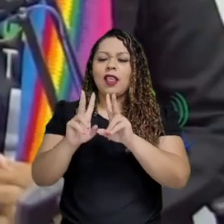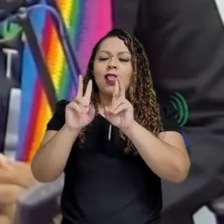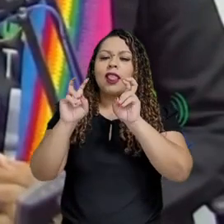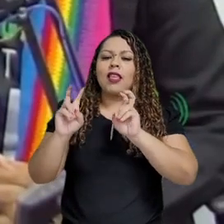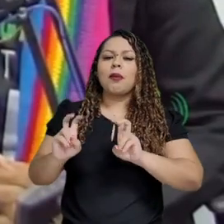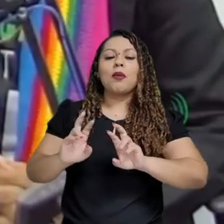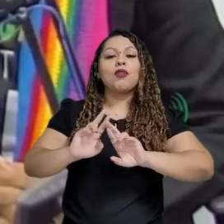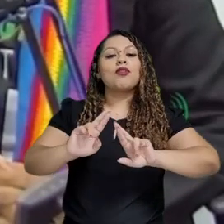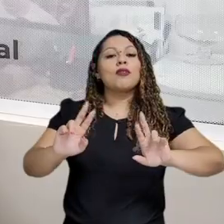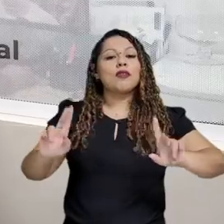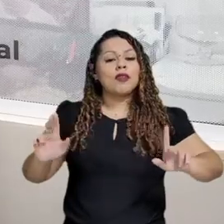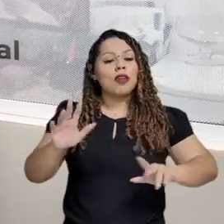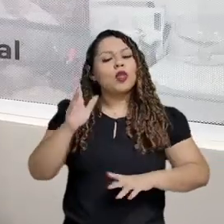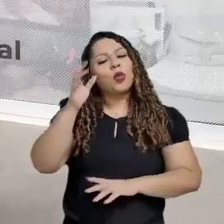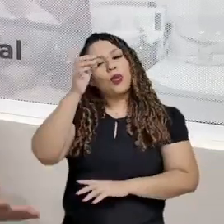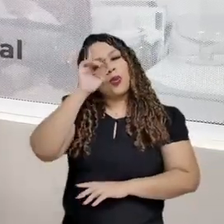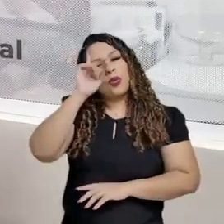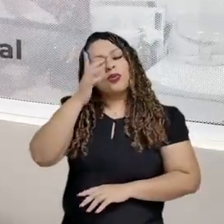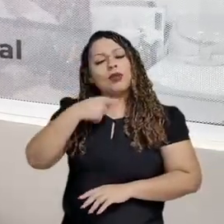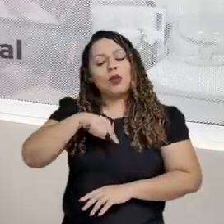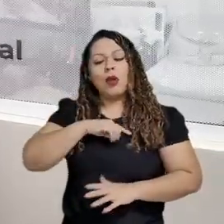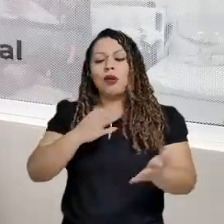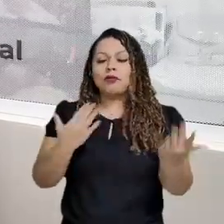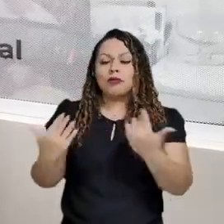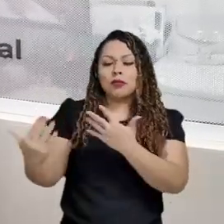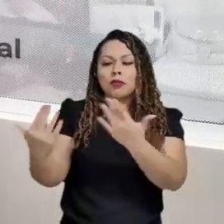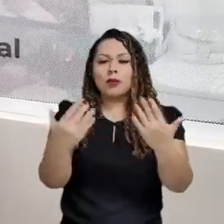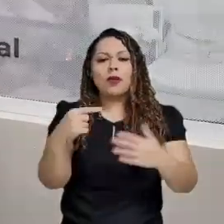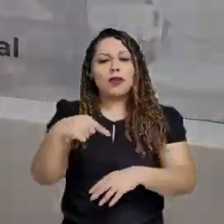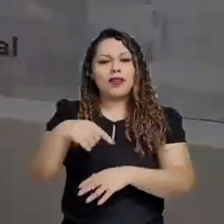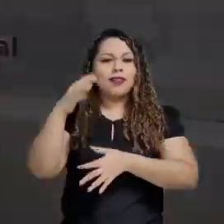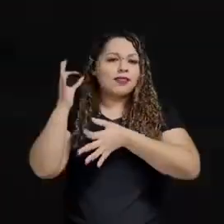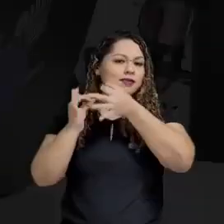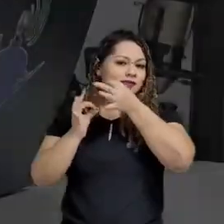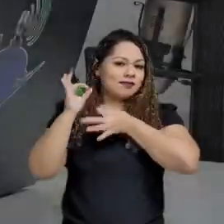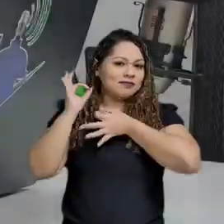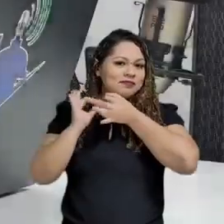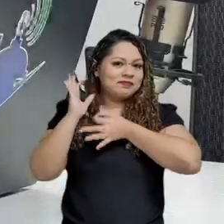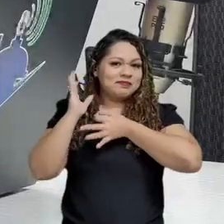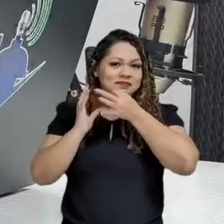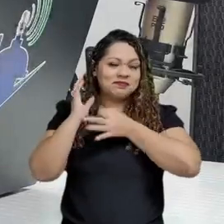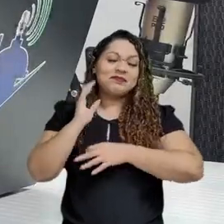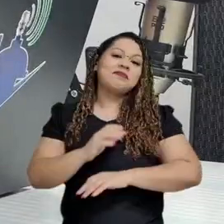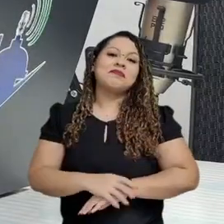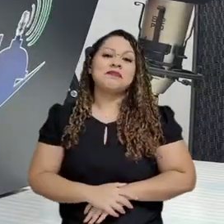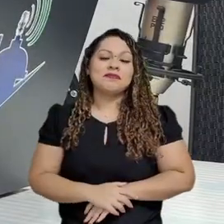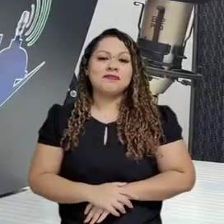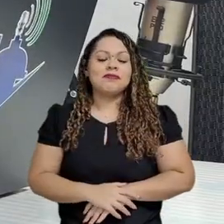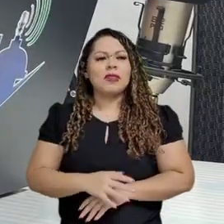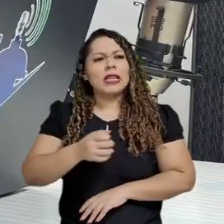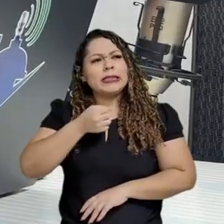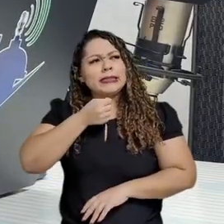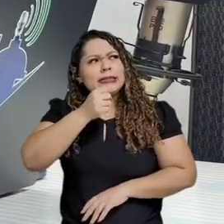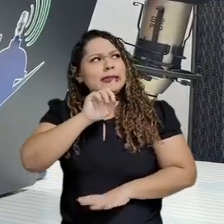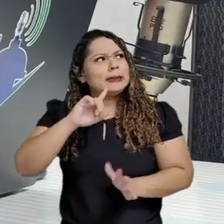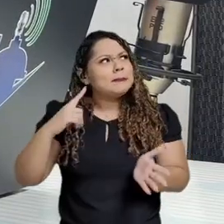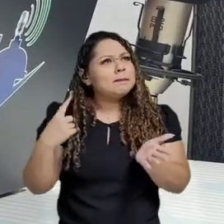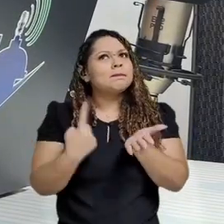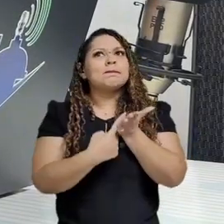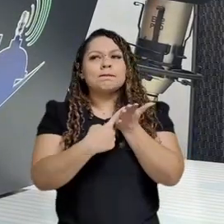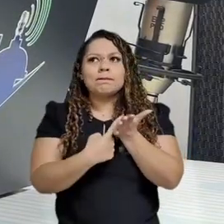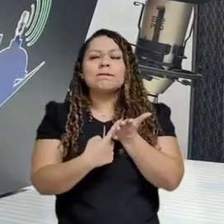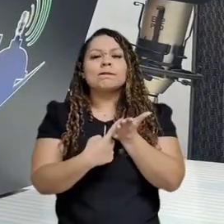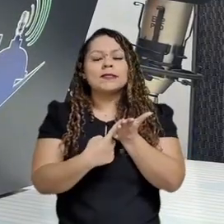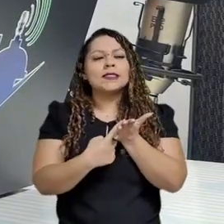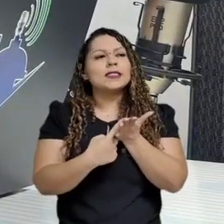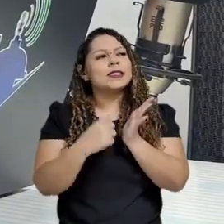temas variados diariamente são debatidos aqui na JudiciRádio. A entrevista, eu acho que mais marcante é quando